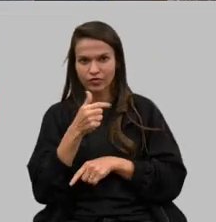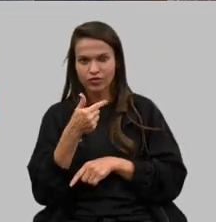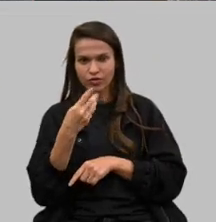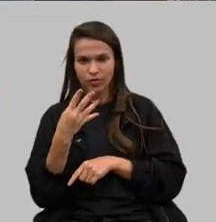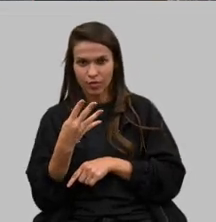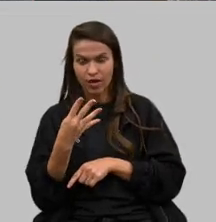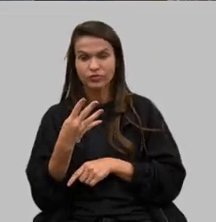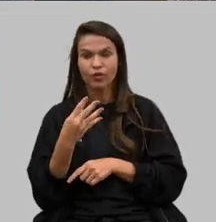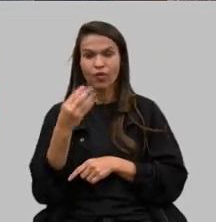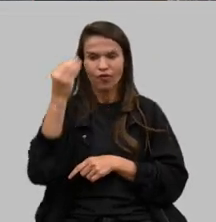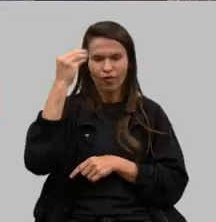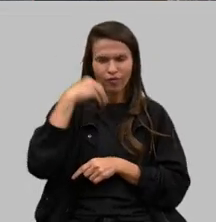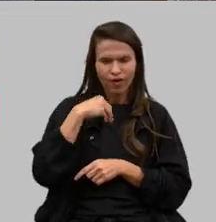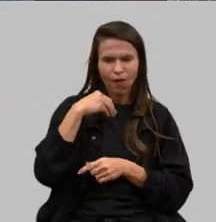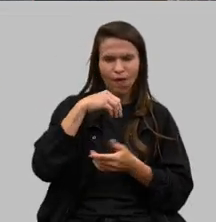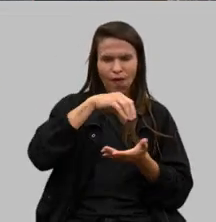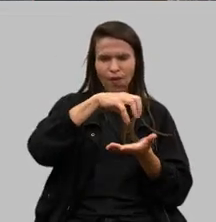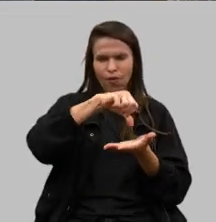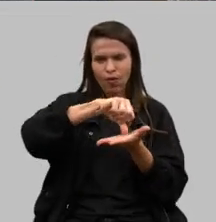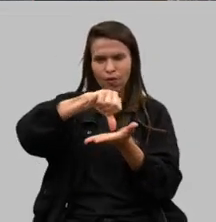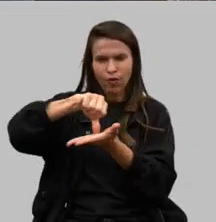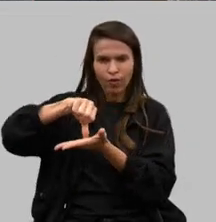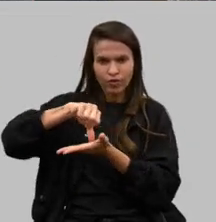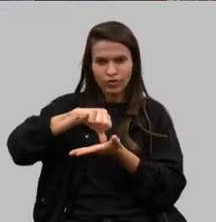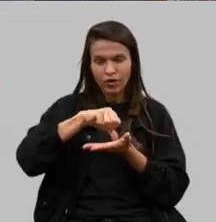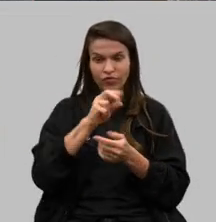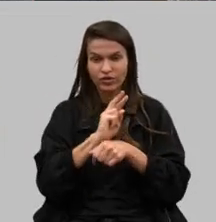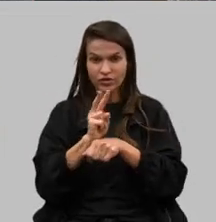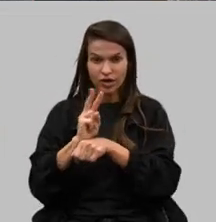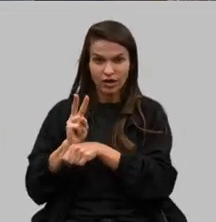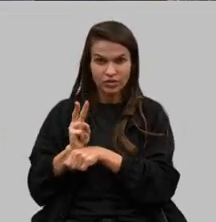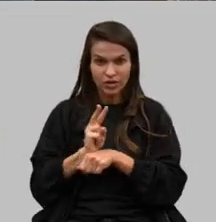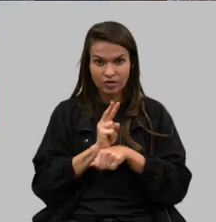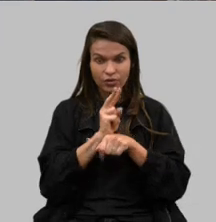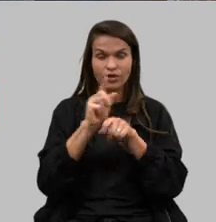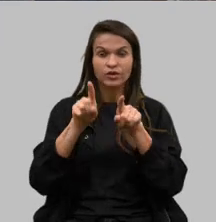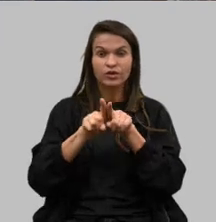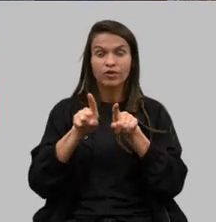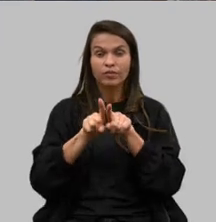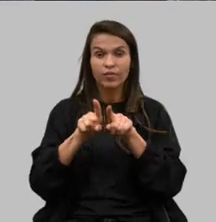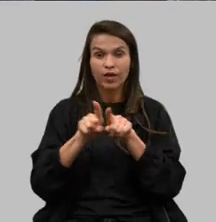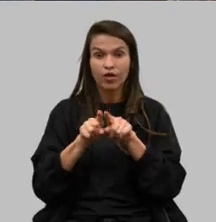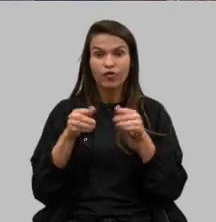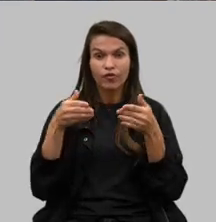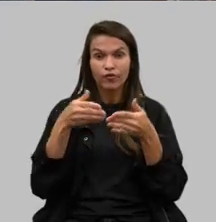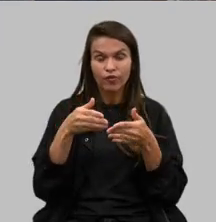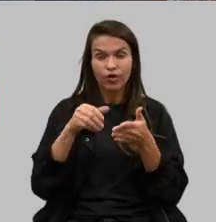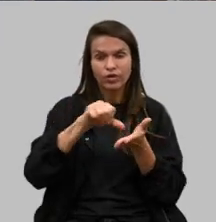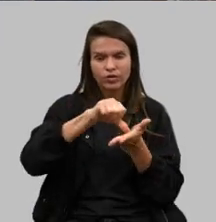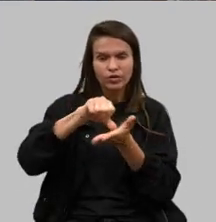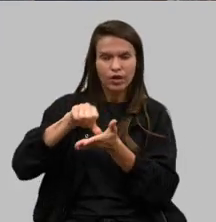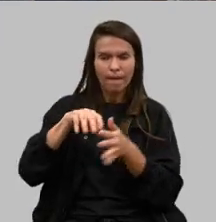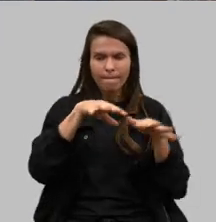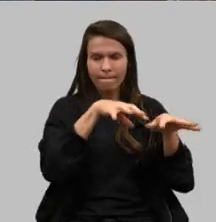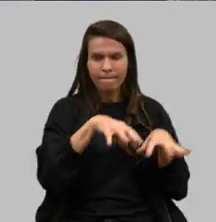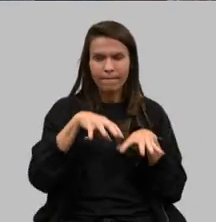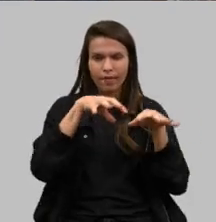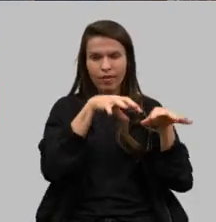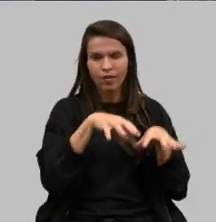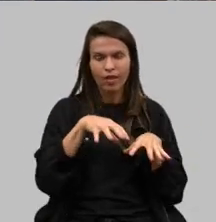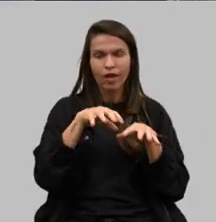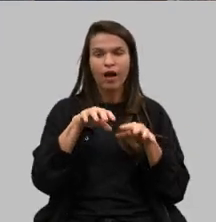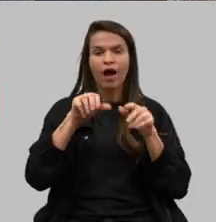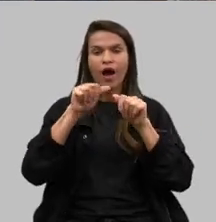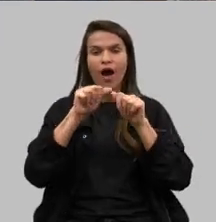enfraquecimento dos órgãos eh os órg alguns fiscalizadores favorecimento setorial a mineração agronegócio e setor